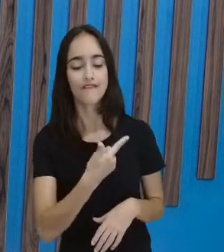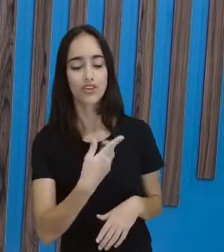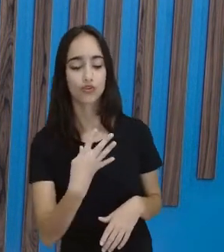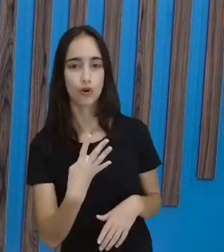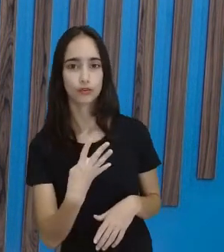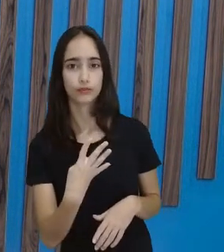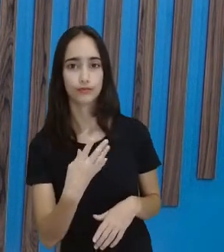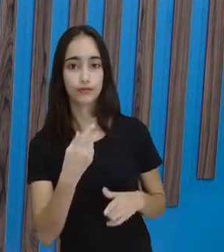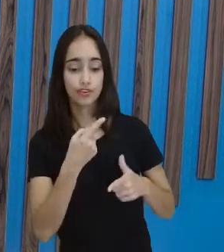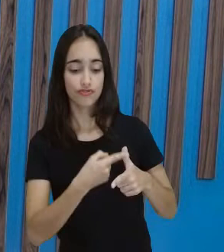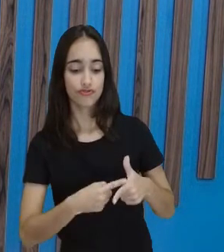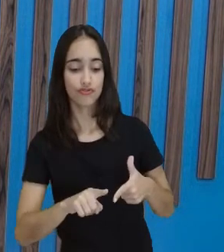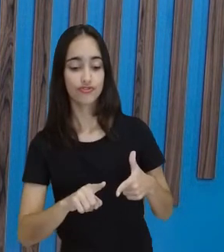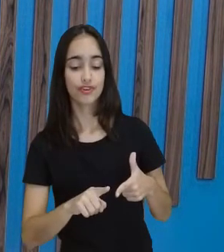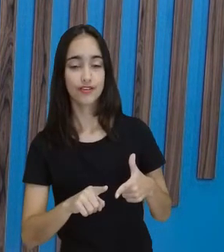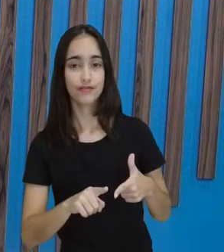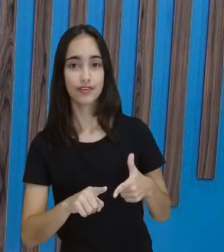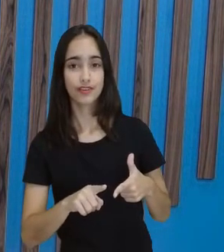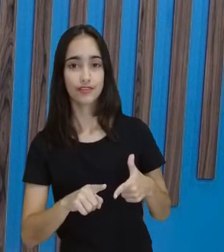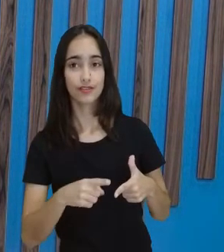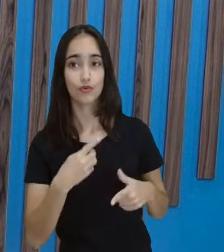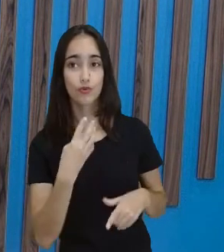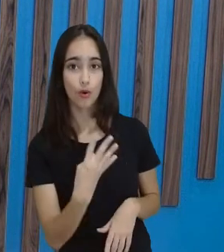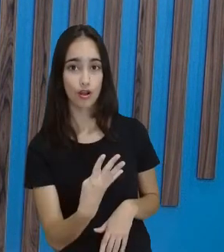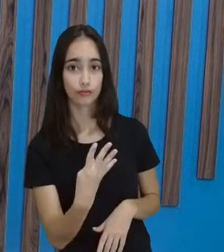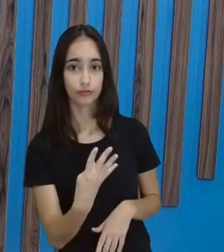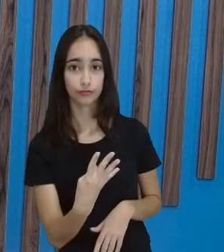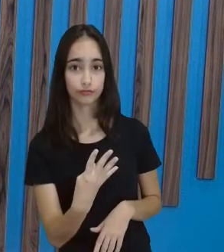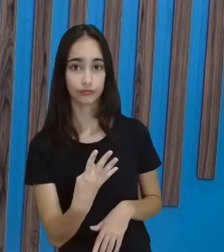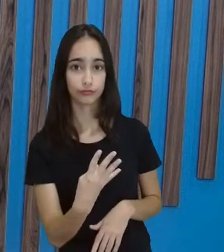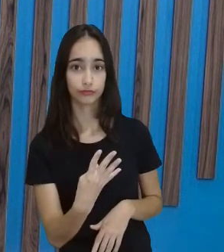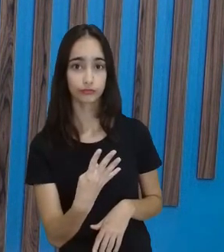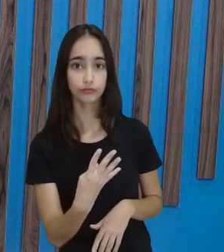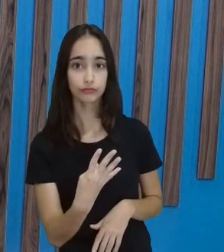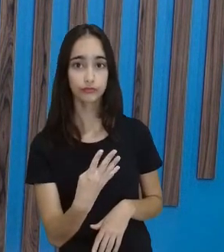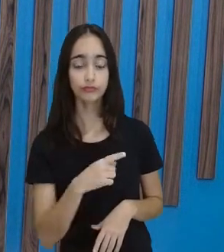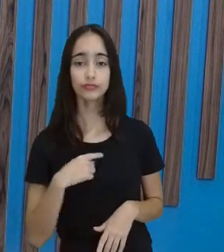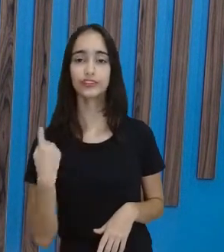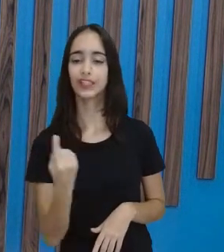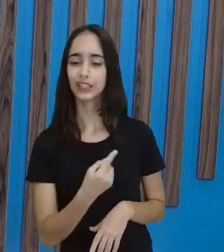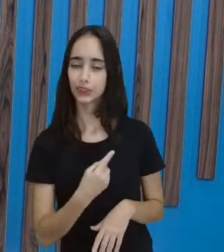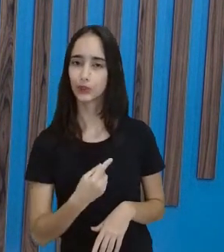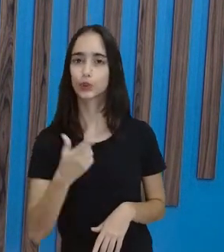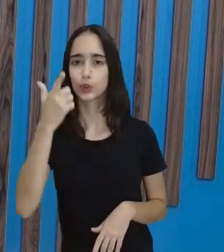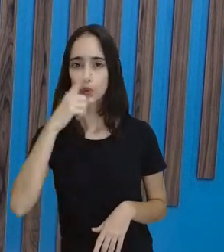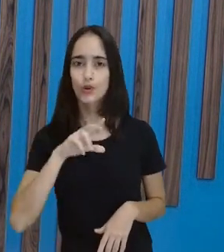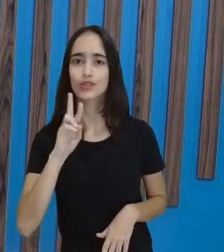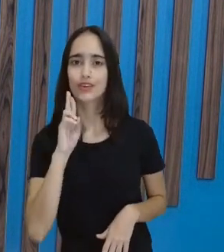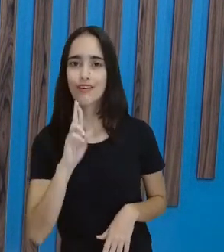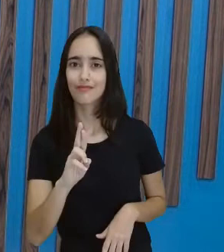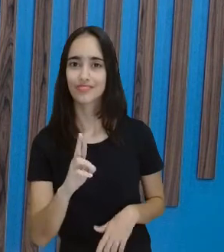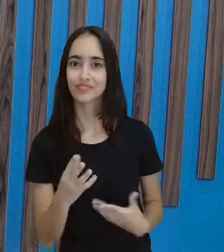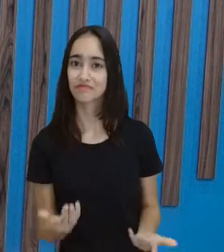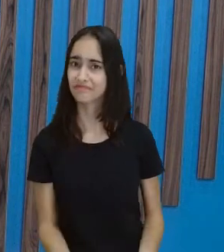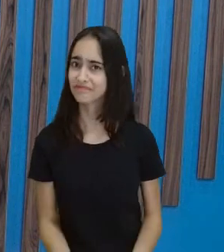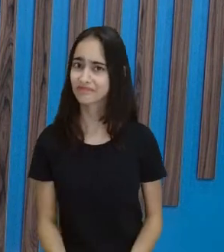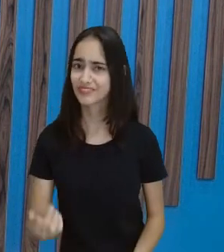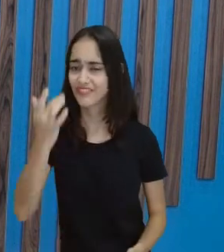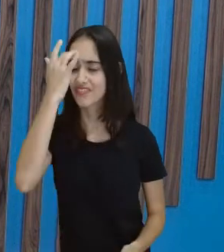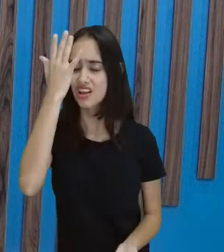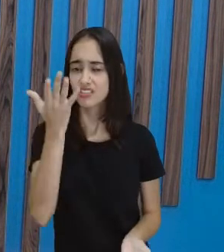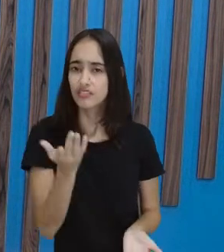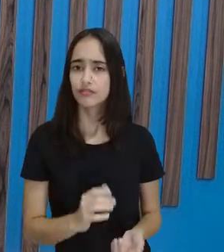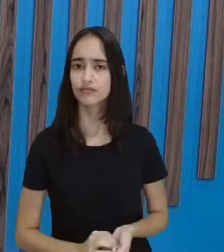pela quantidade que cabe na caixa, né, que é o 4, e vou chegar a um resultado. Fazendo